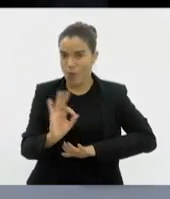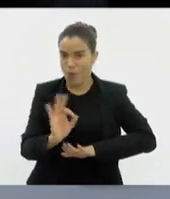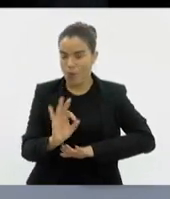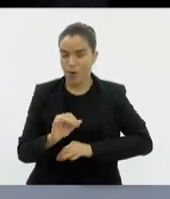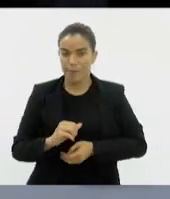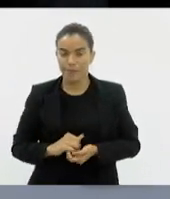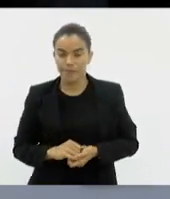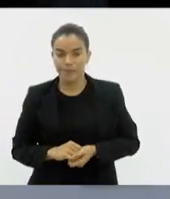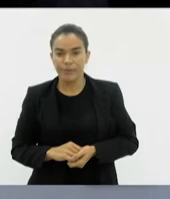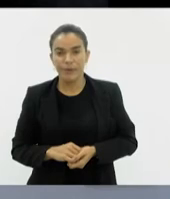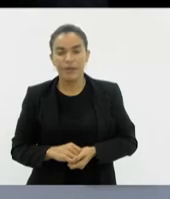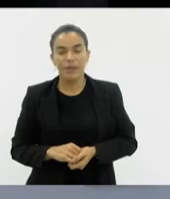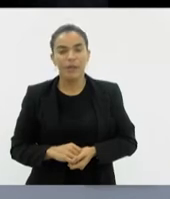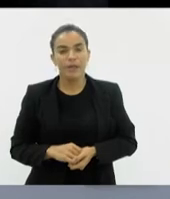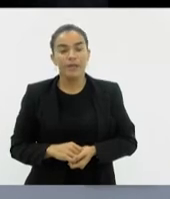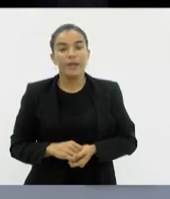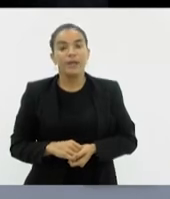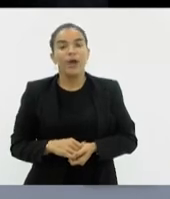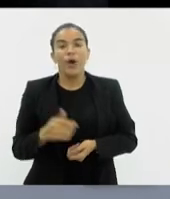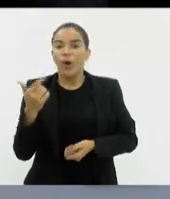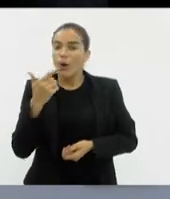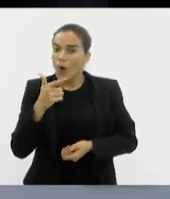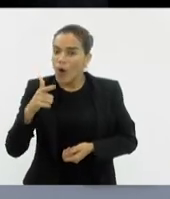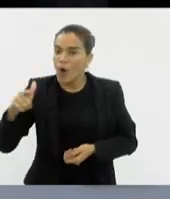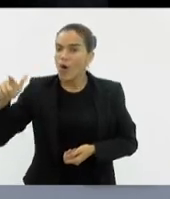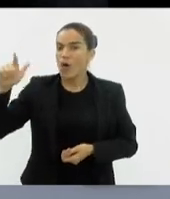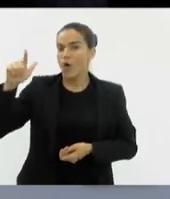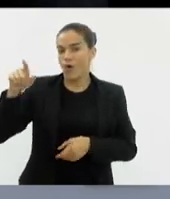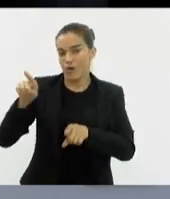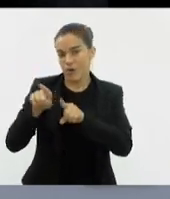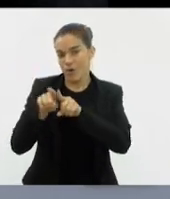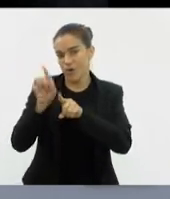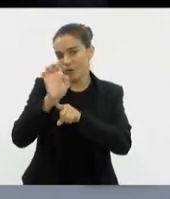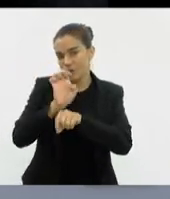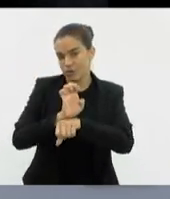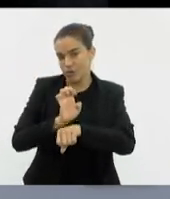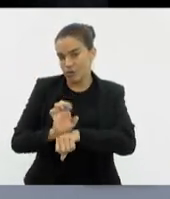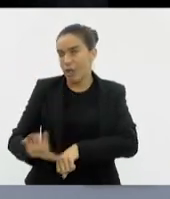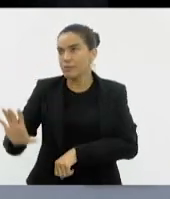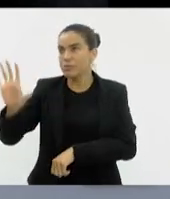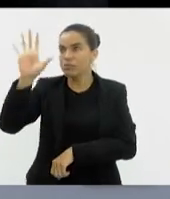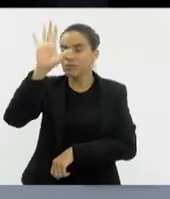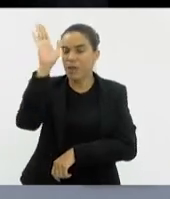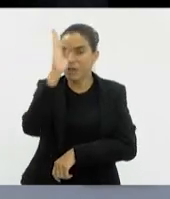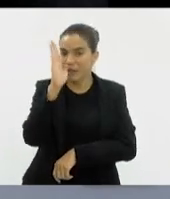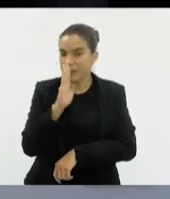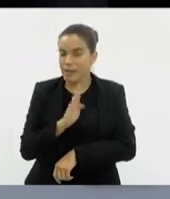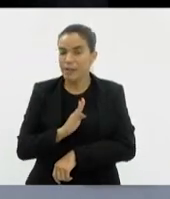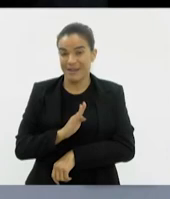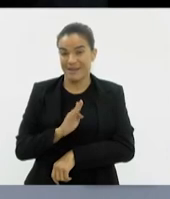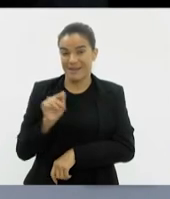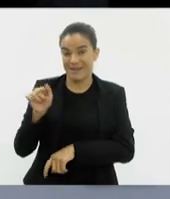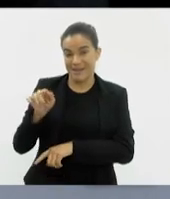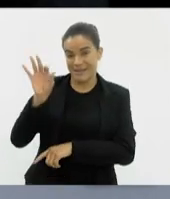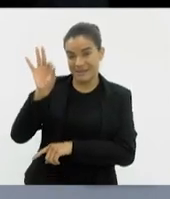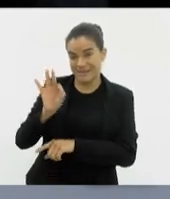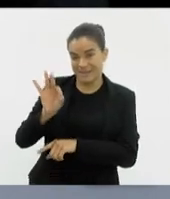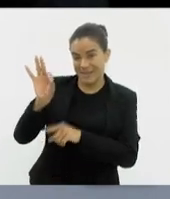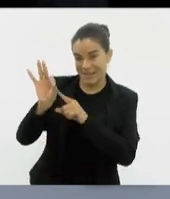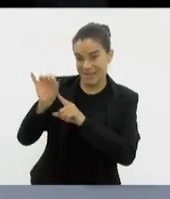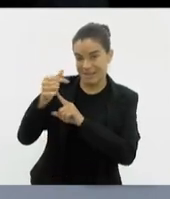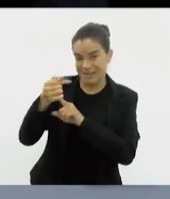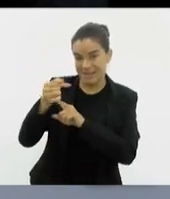sentido, e que outras unidades de federação já fizeram isso, que essa alíquota